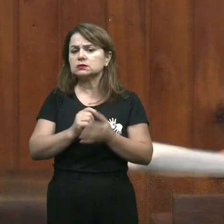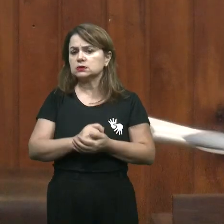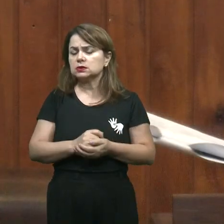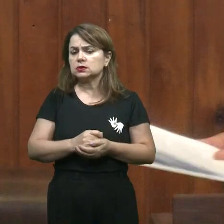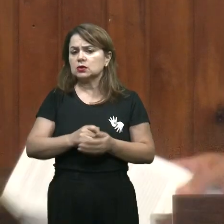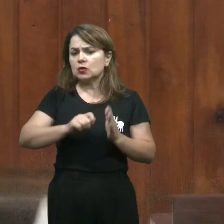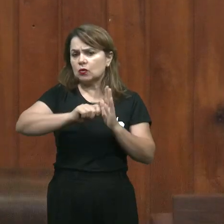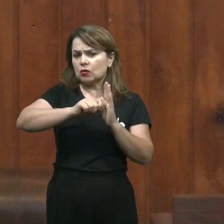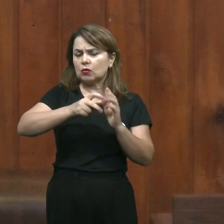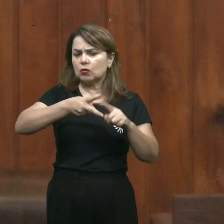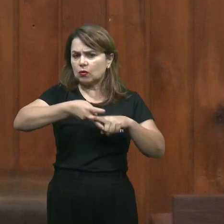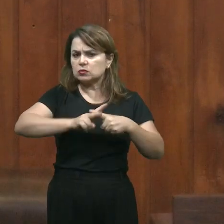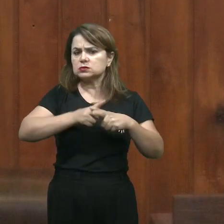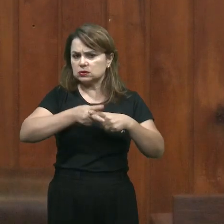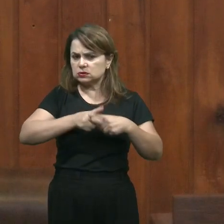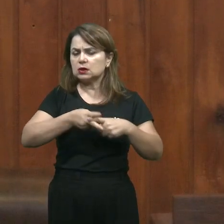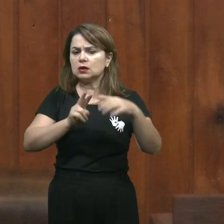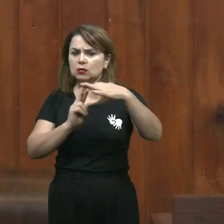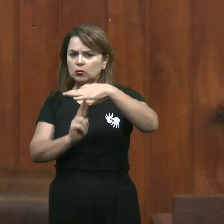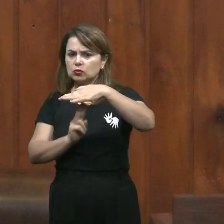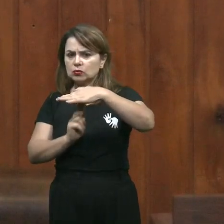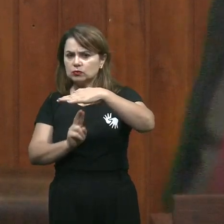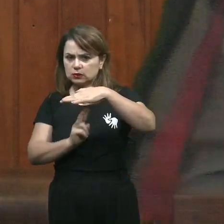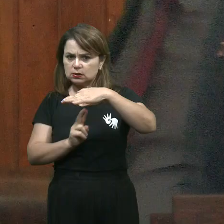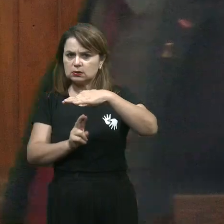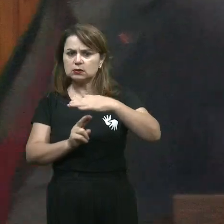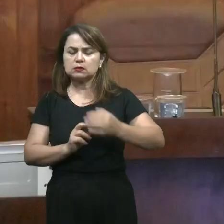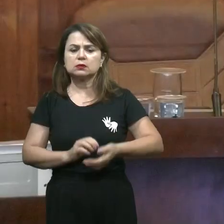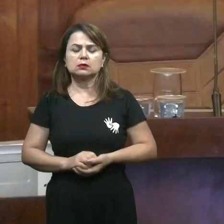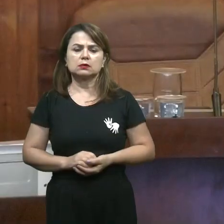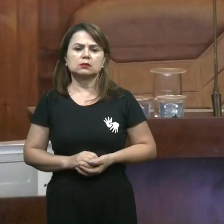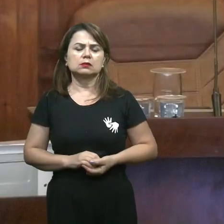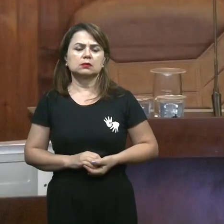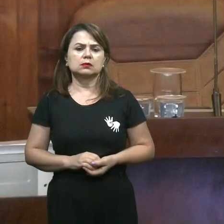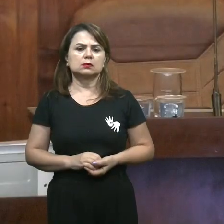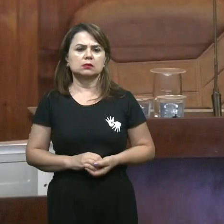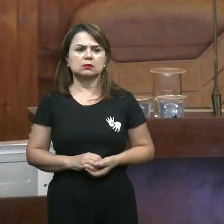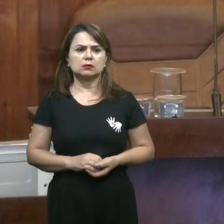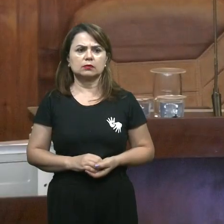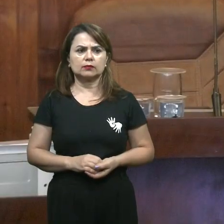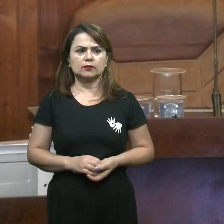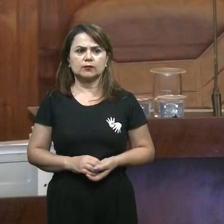na nossa rodoviária senhor presidente senhor